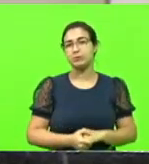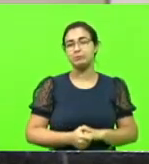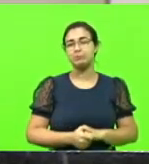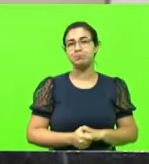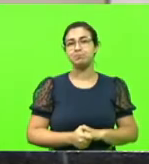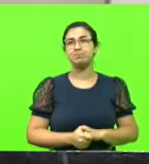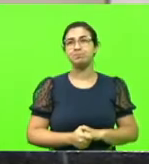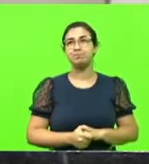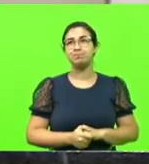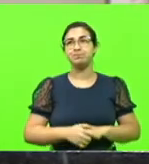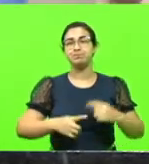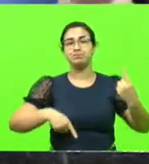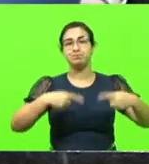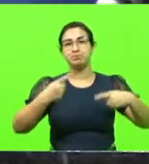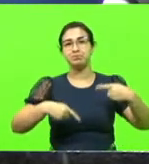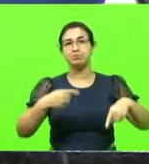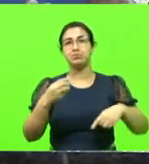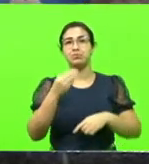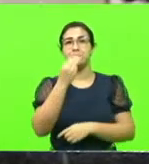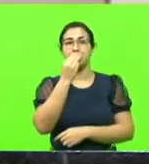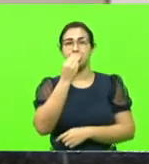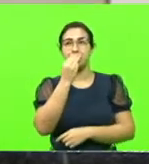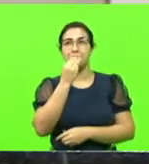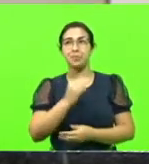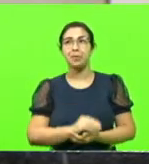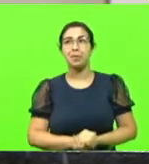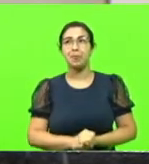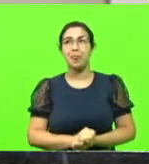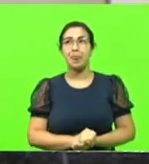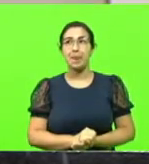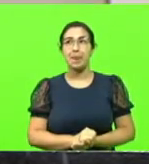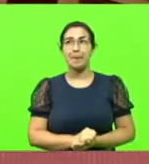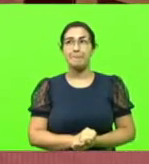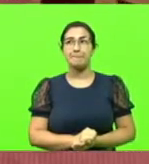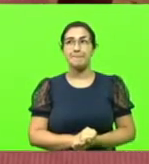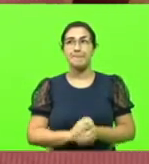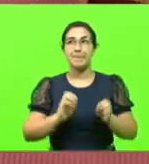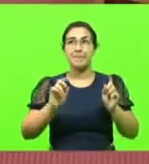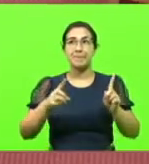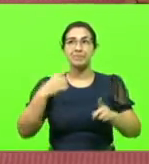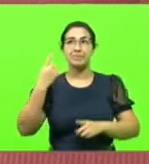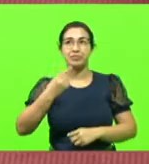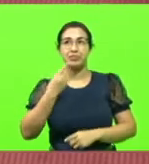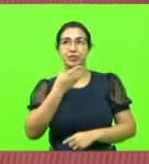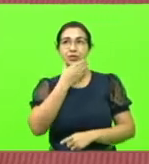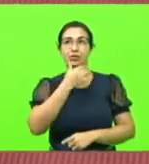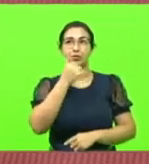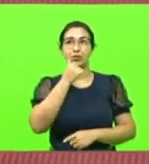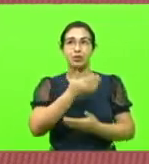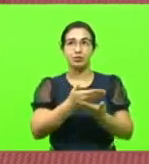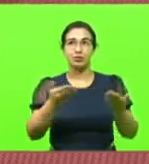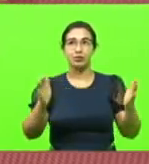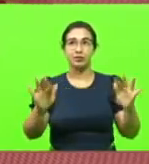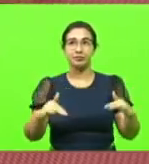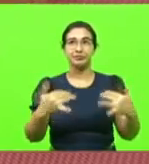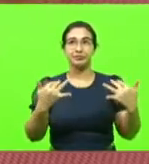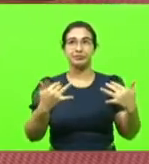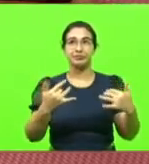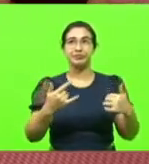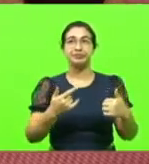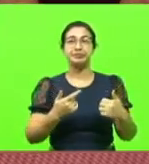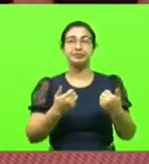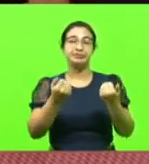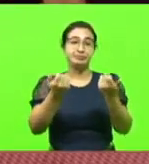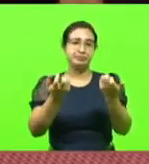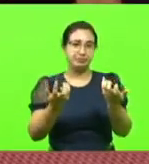com a palavra o deputado Moacir Sopelsa. Muito bem, senhor presidente, senhores deputados. Senhoras deputadas, primeiro quero dizer